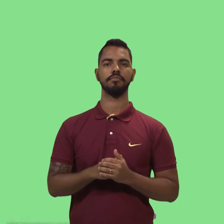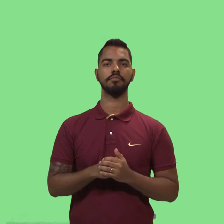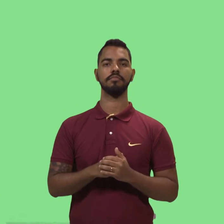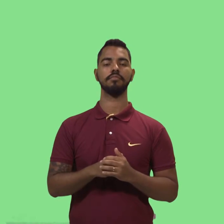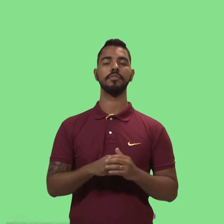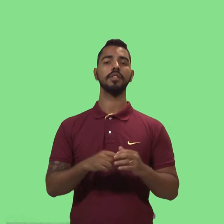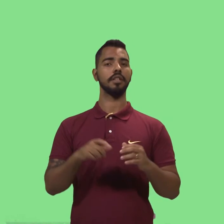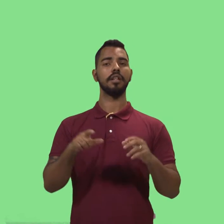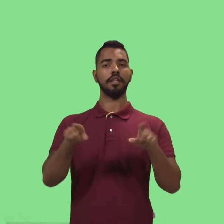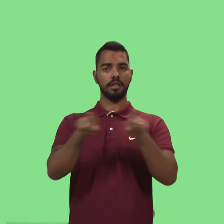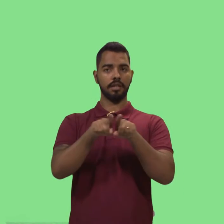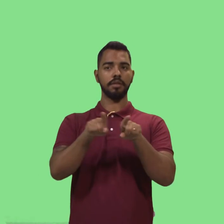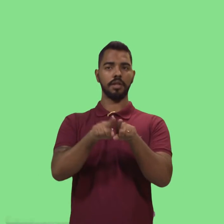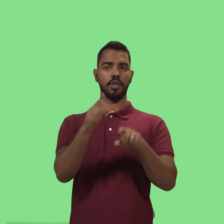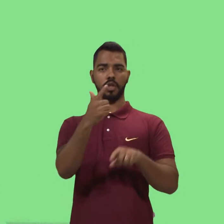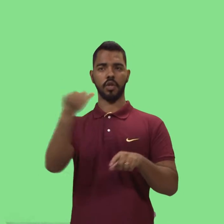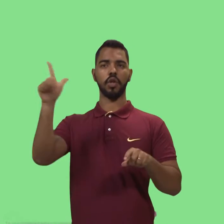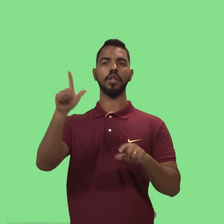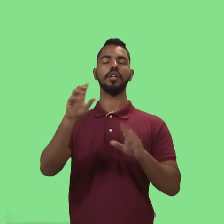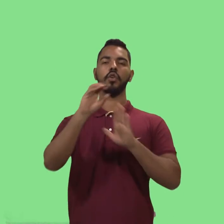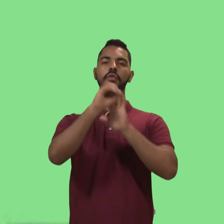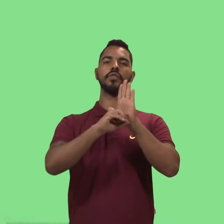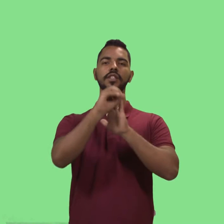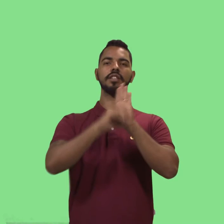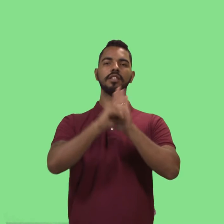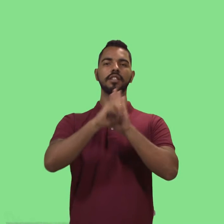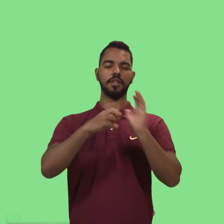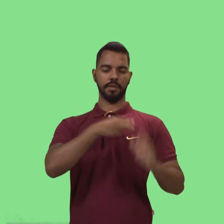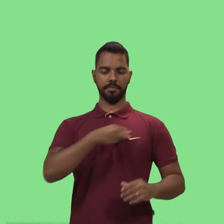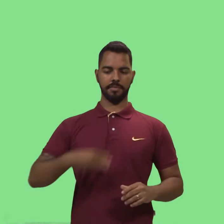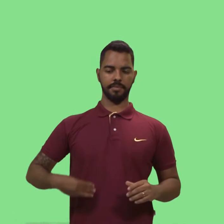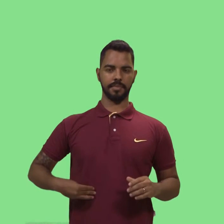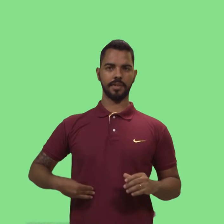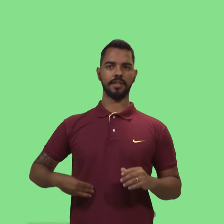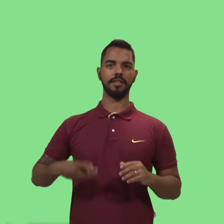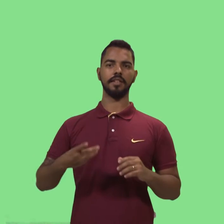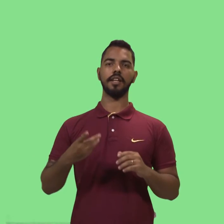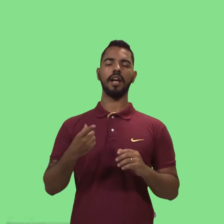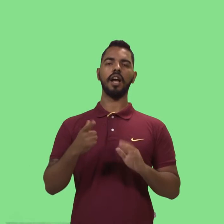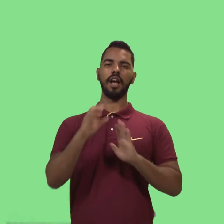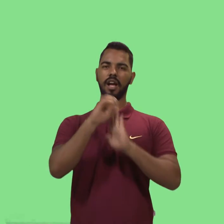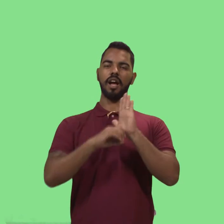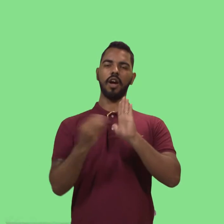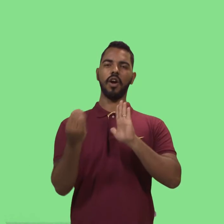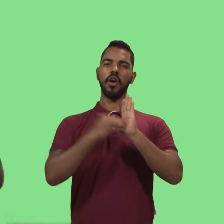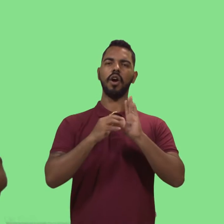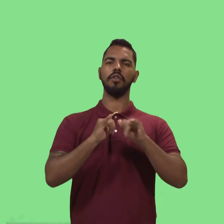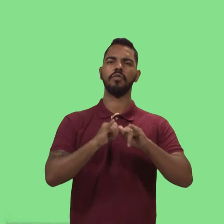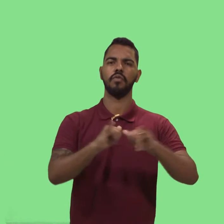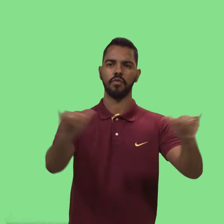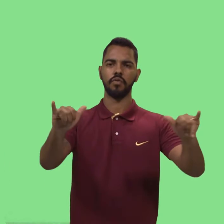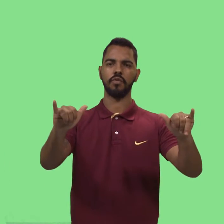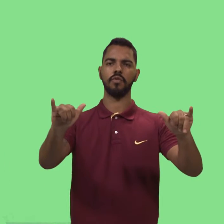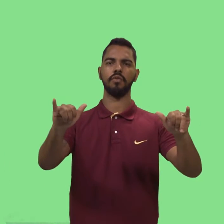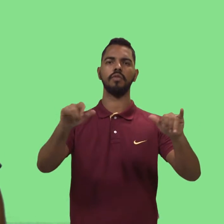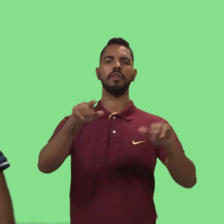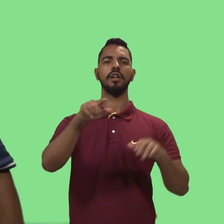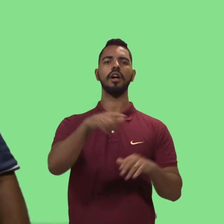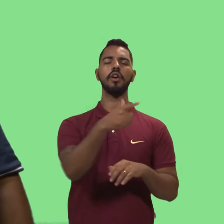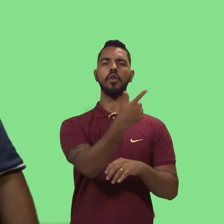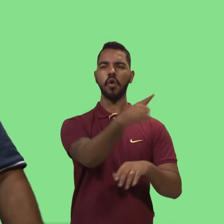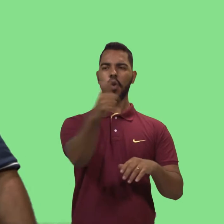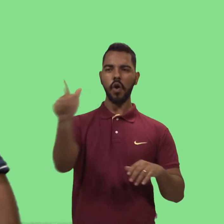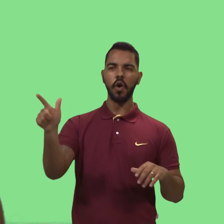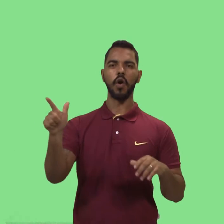por ministro de Estado e dirigido a altas autoridades em assuntos de serviço, expediente pelo